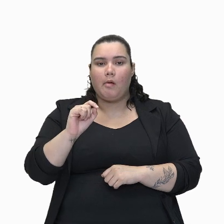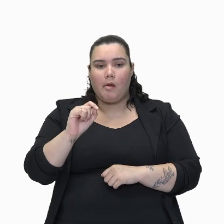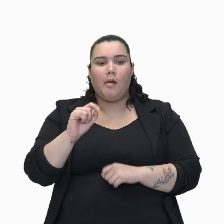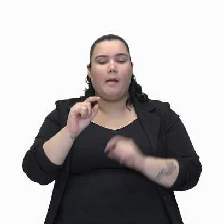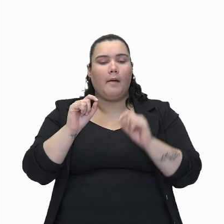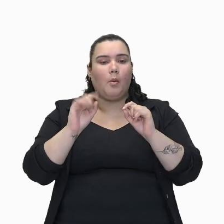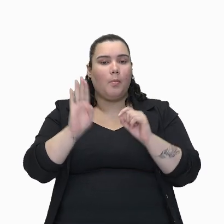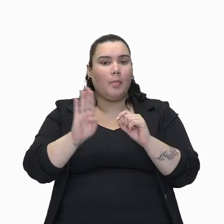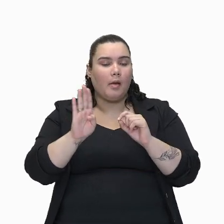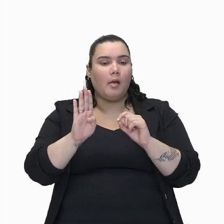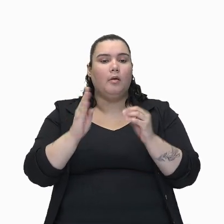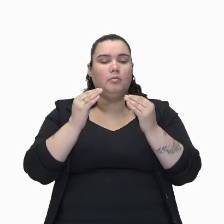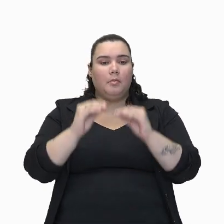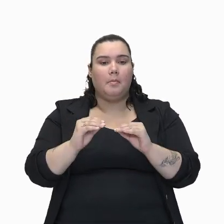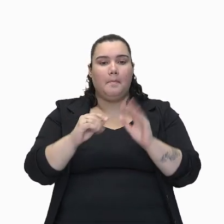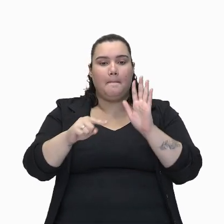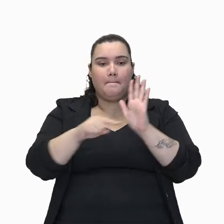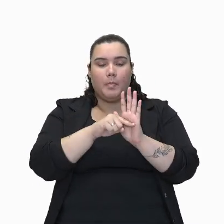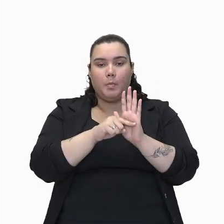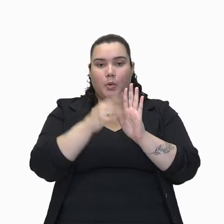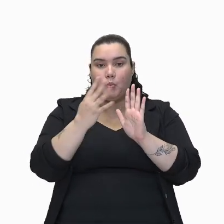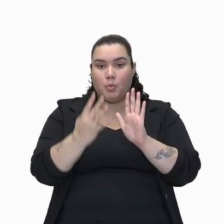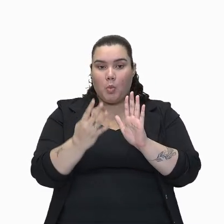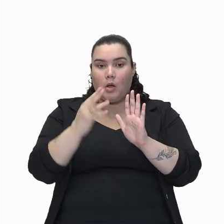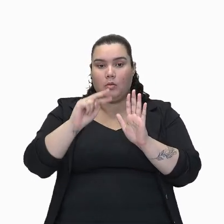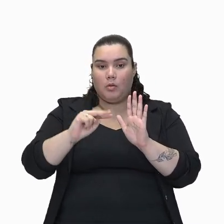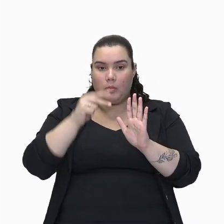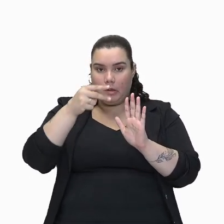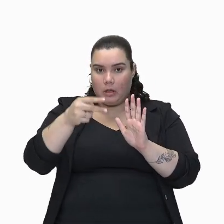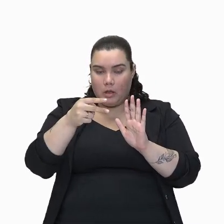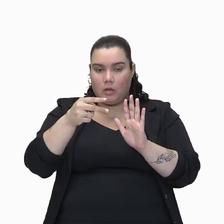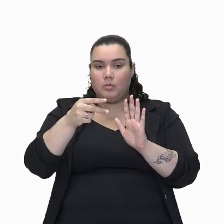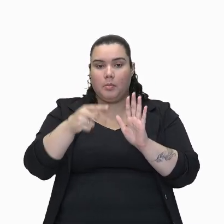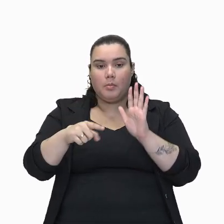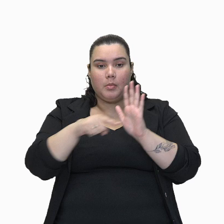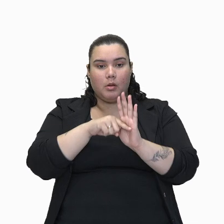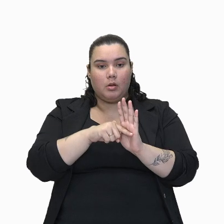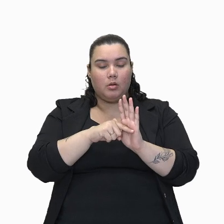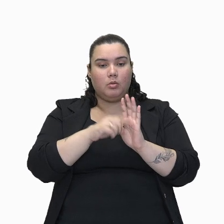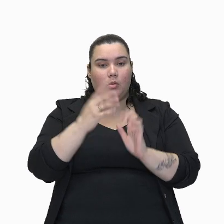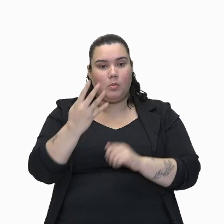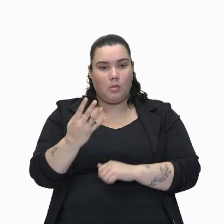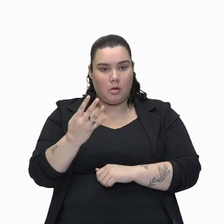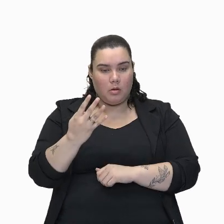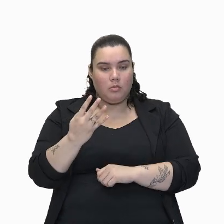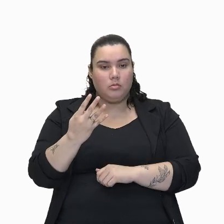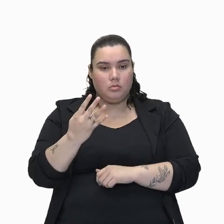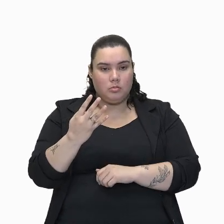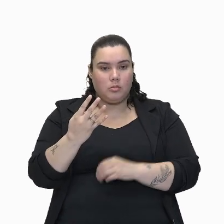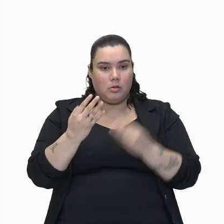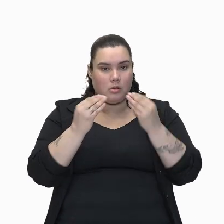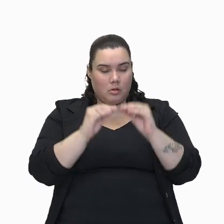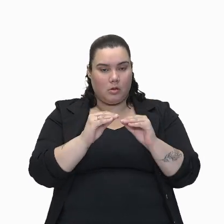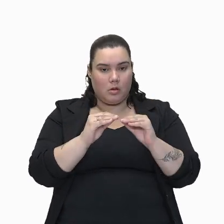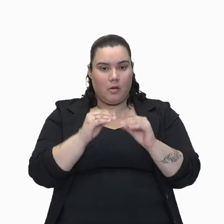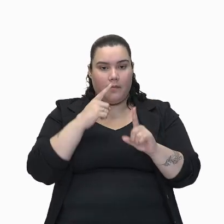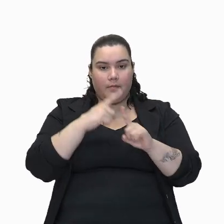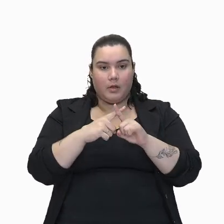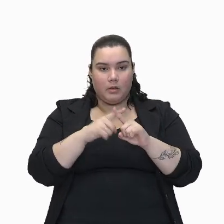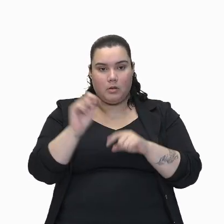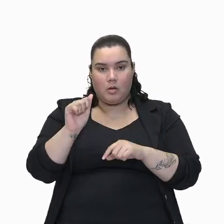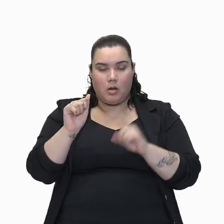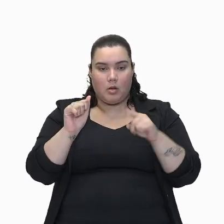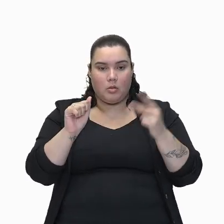Menos 4. Então, vai ser menos 4 ao quadrado menos o 4 da fórmula, vezes o A,